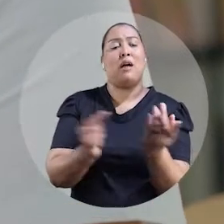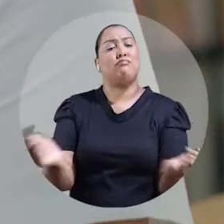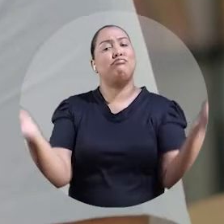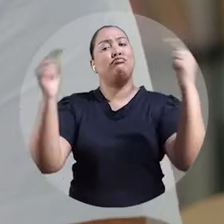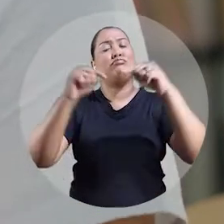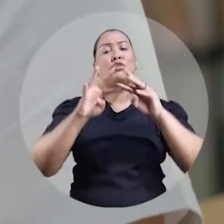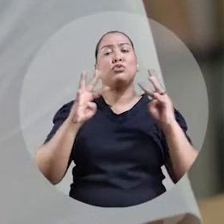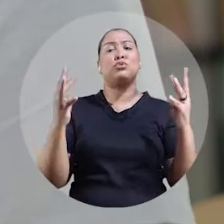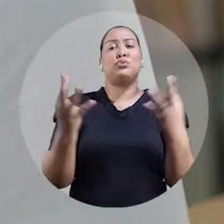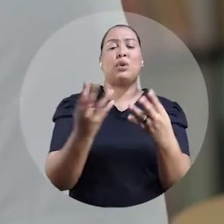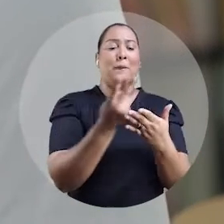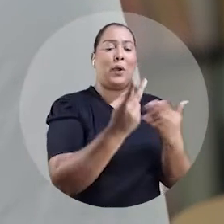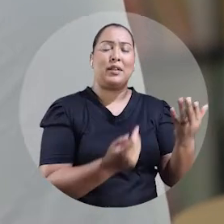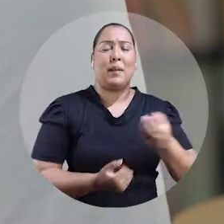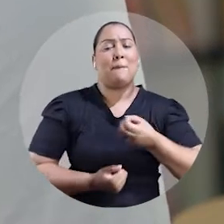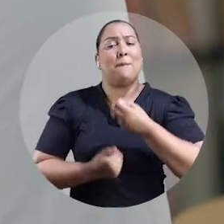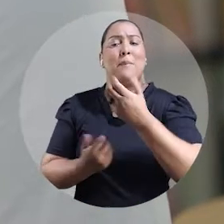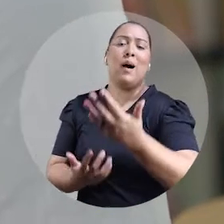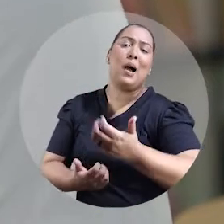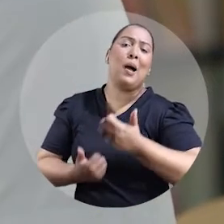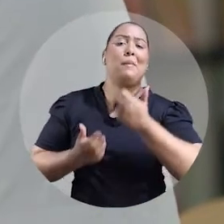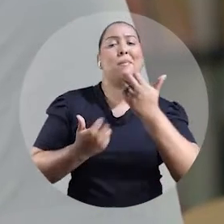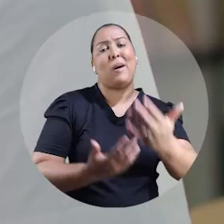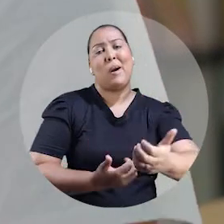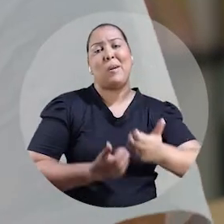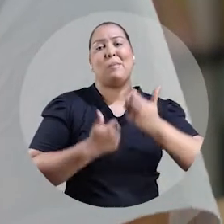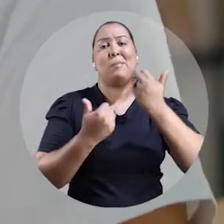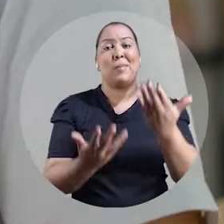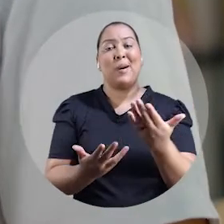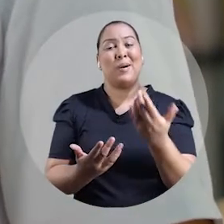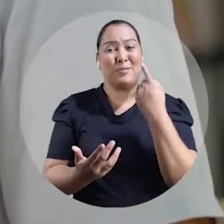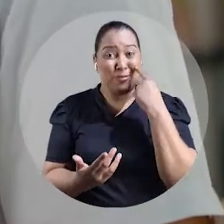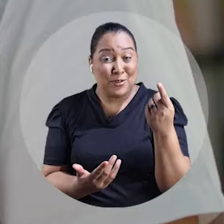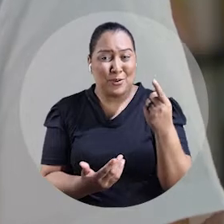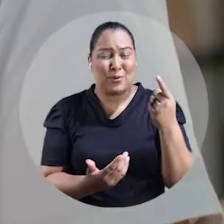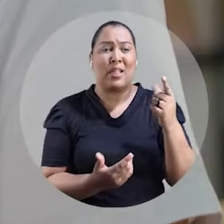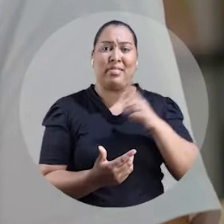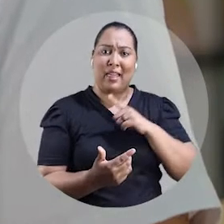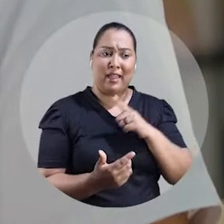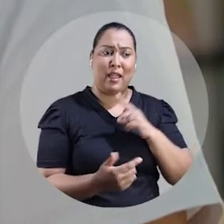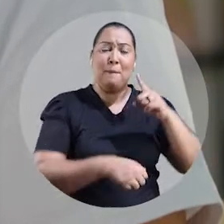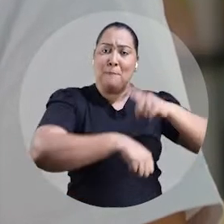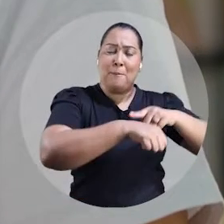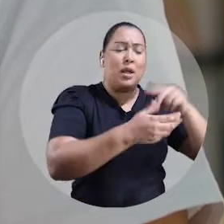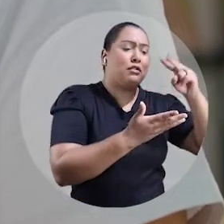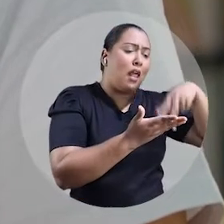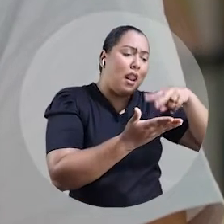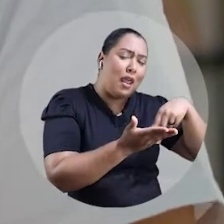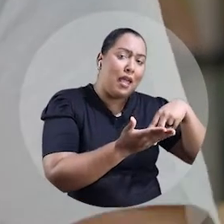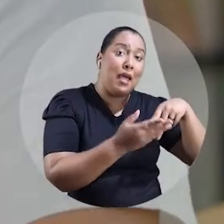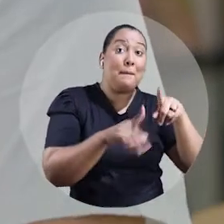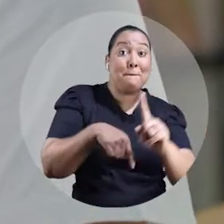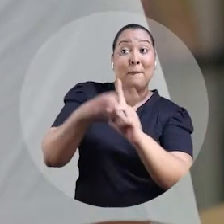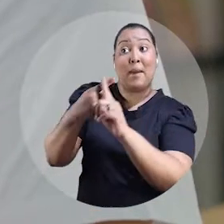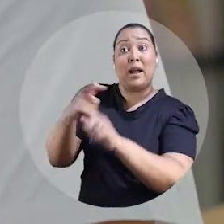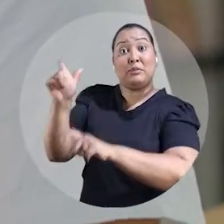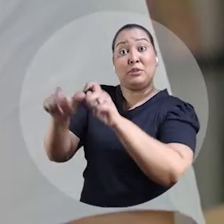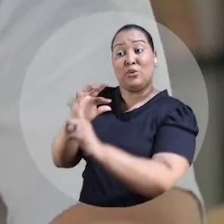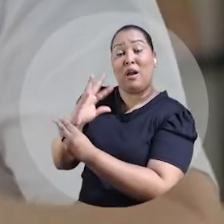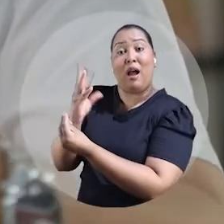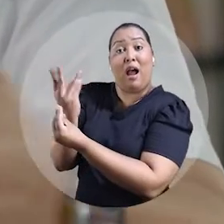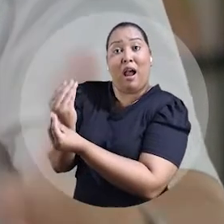possam estar vindo aqui para fazer declamação de poesias. Então, além desse momento de leitura, também a gente abre para os